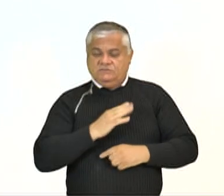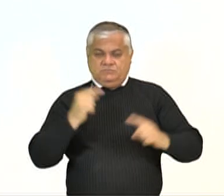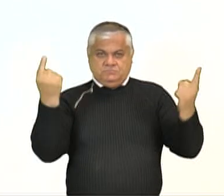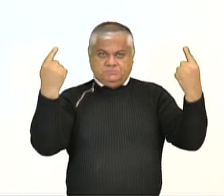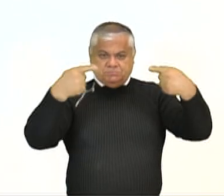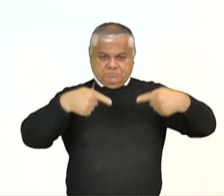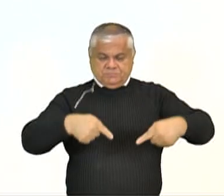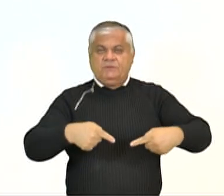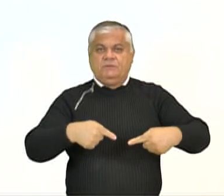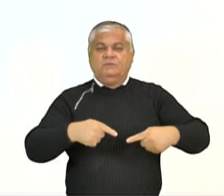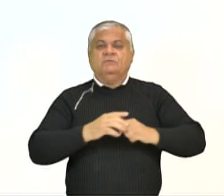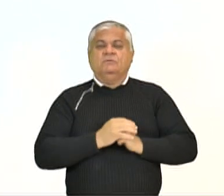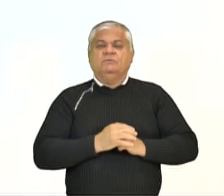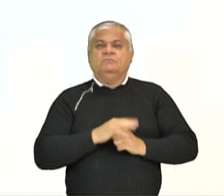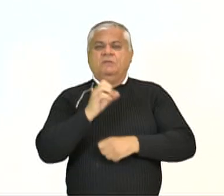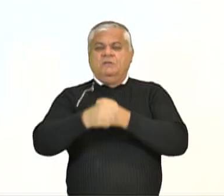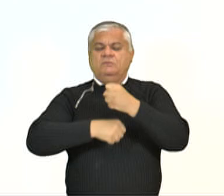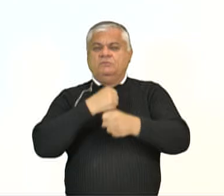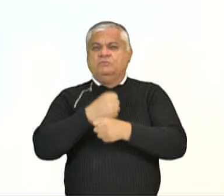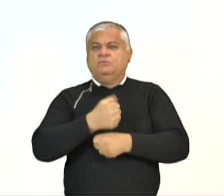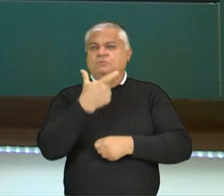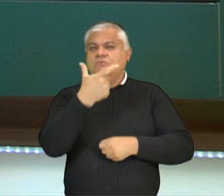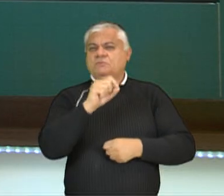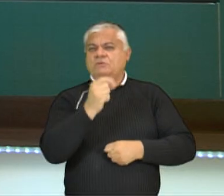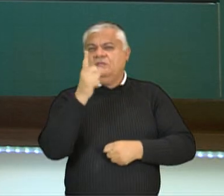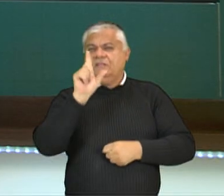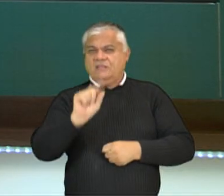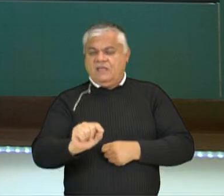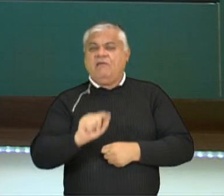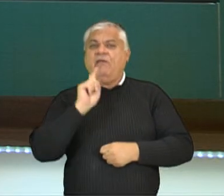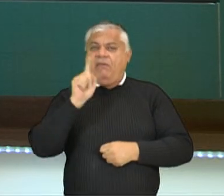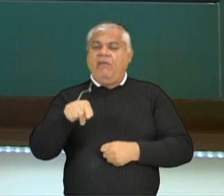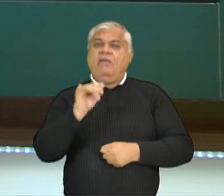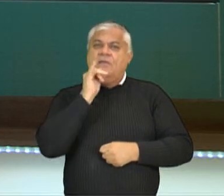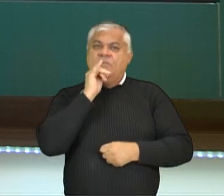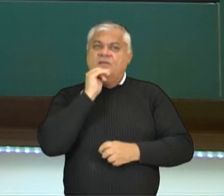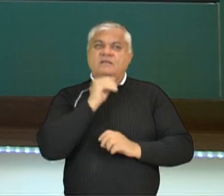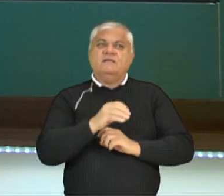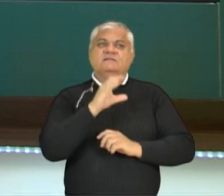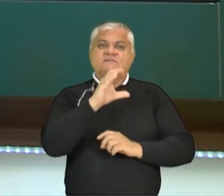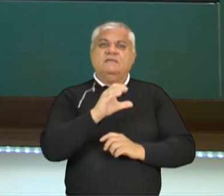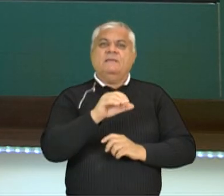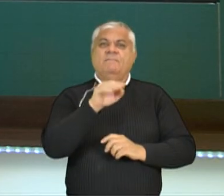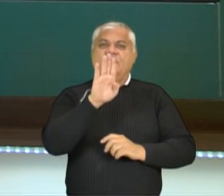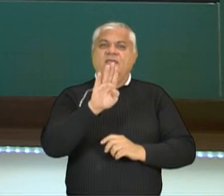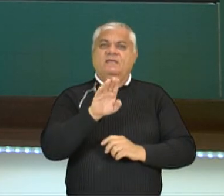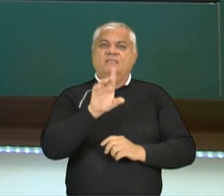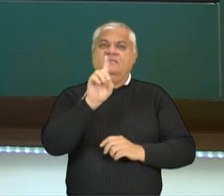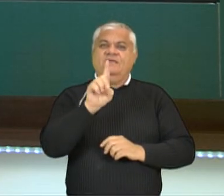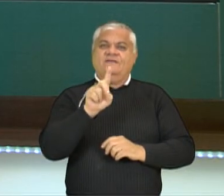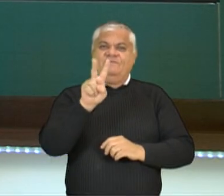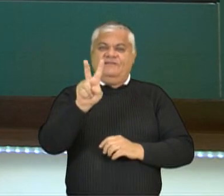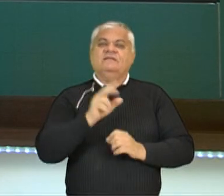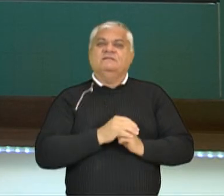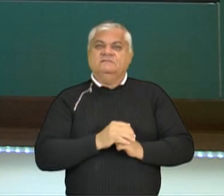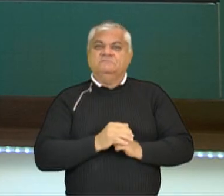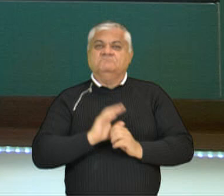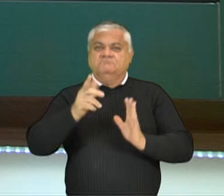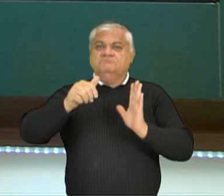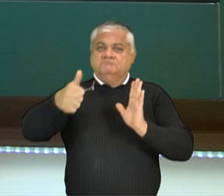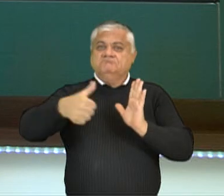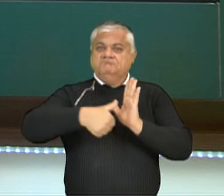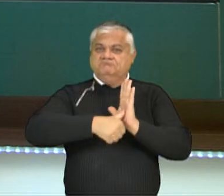Brasil. E em 2010, a modalidade passou a ser administrada pela CBDV. Então, ela quem